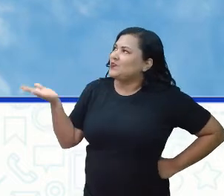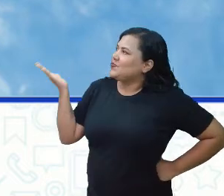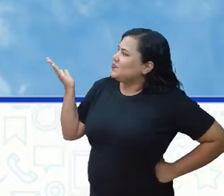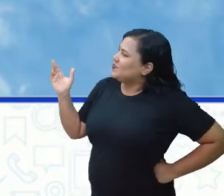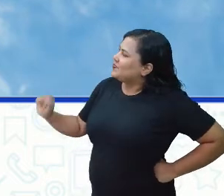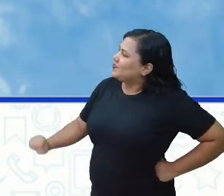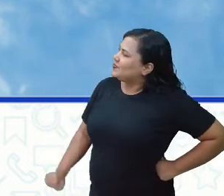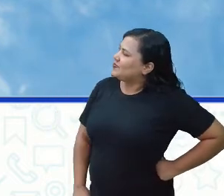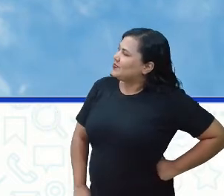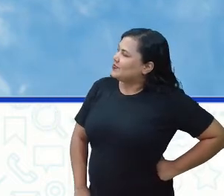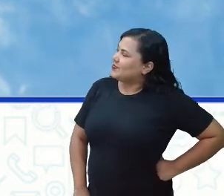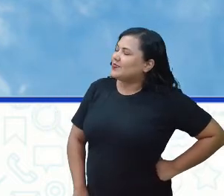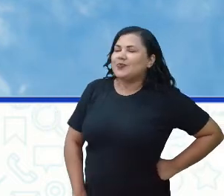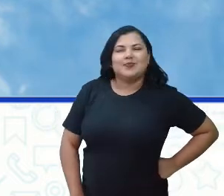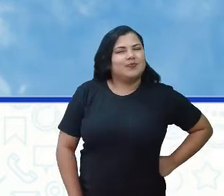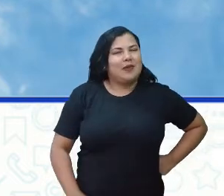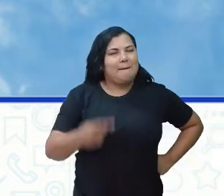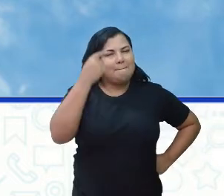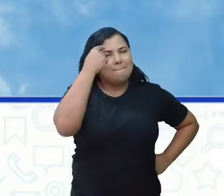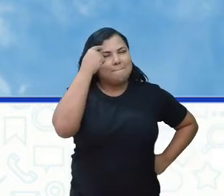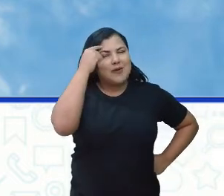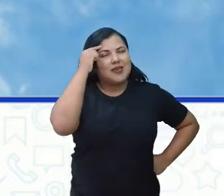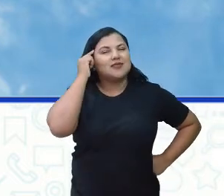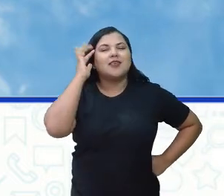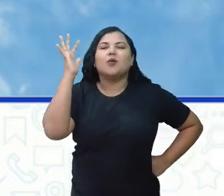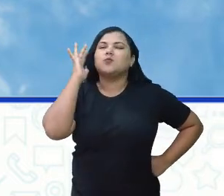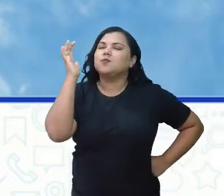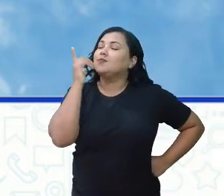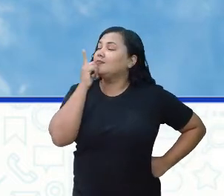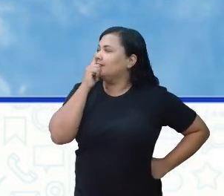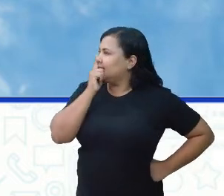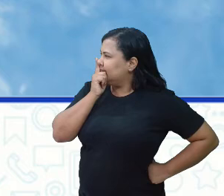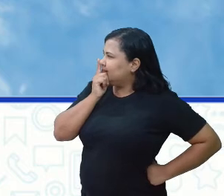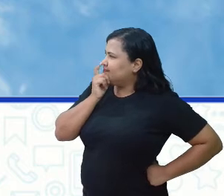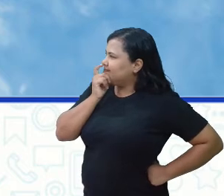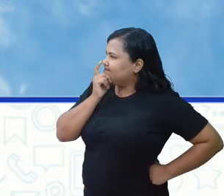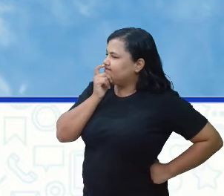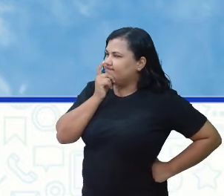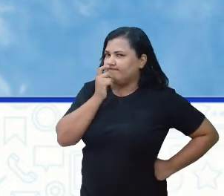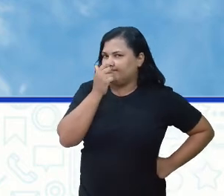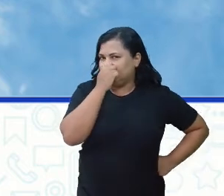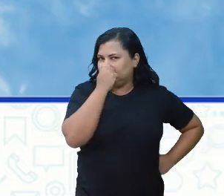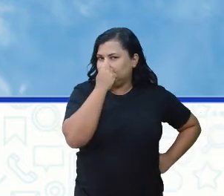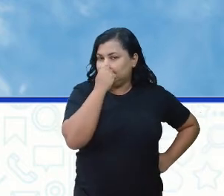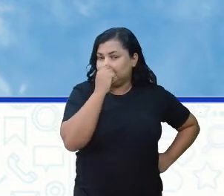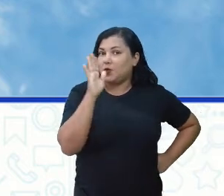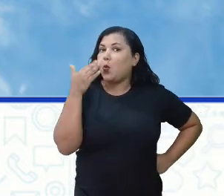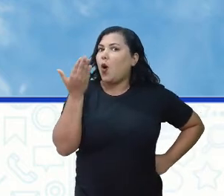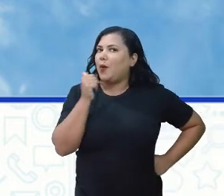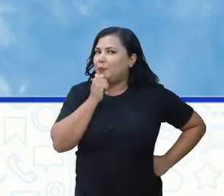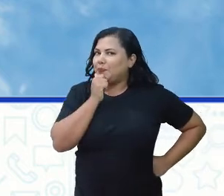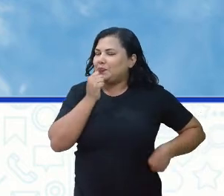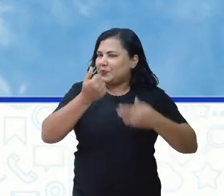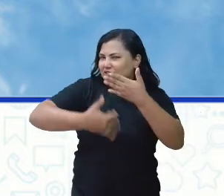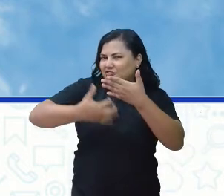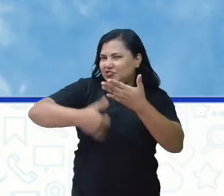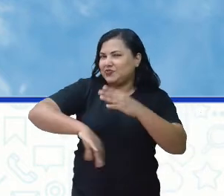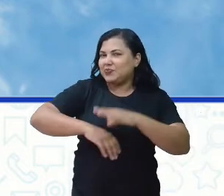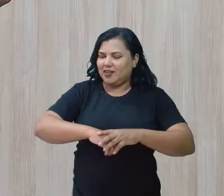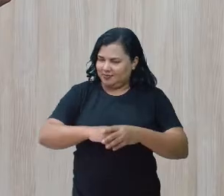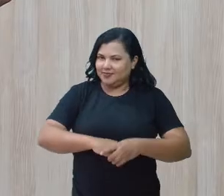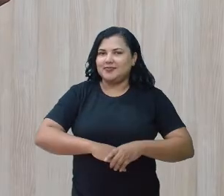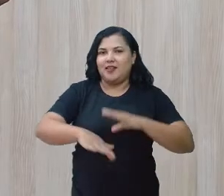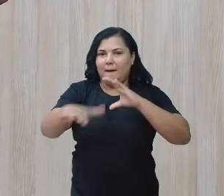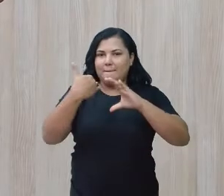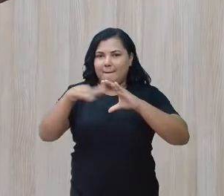adjetivos que a gente conseguiria pensar para ela? Será que vocês conseguem me dizer rapidinho aí no chat? 1 ou 2 adjetivos